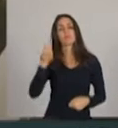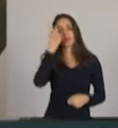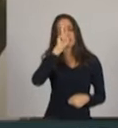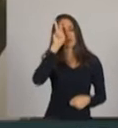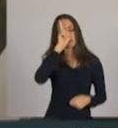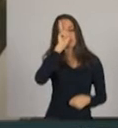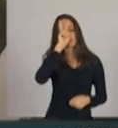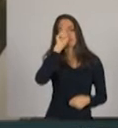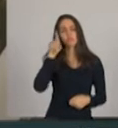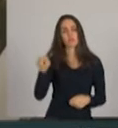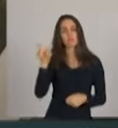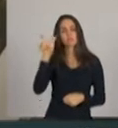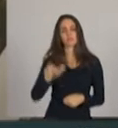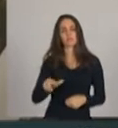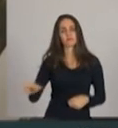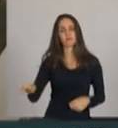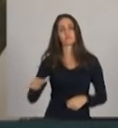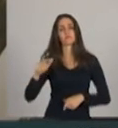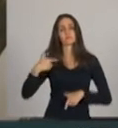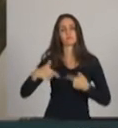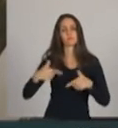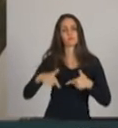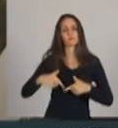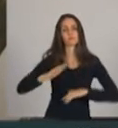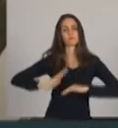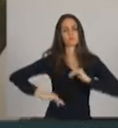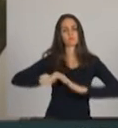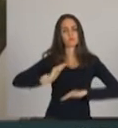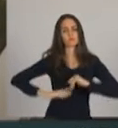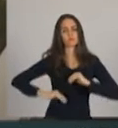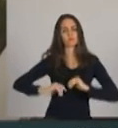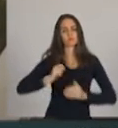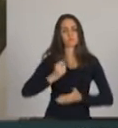lembremos desses batalhadores guerreiros,